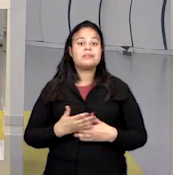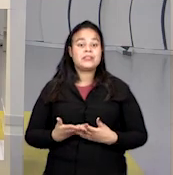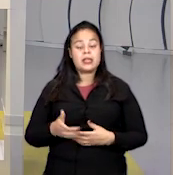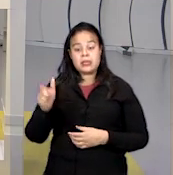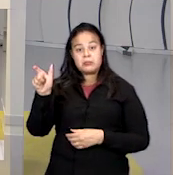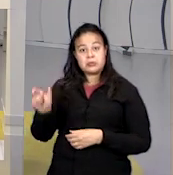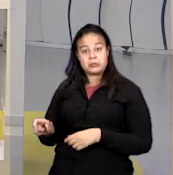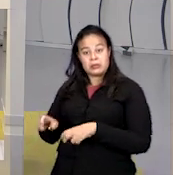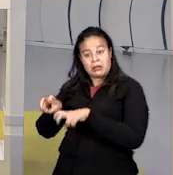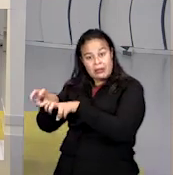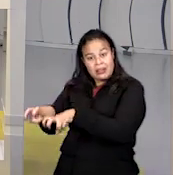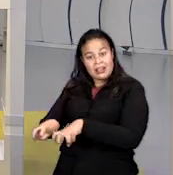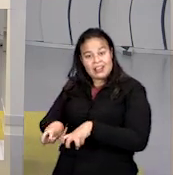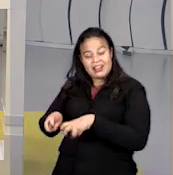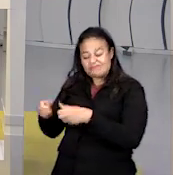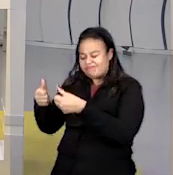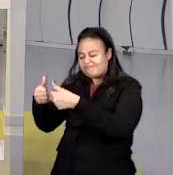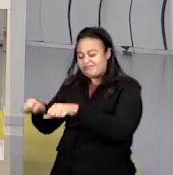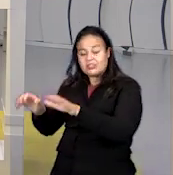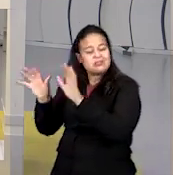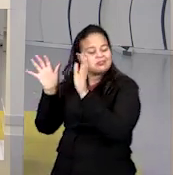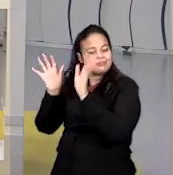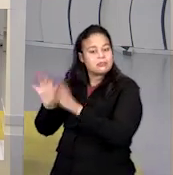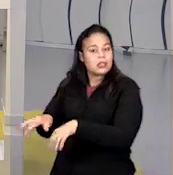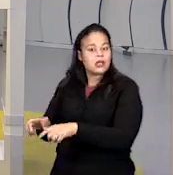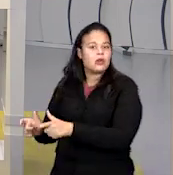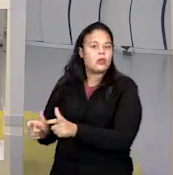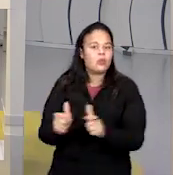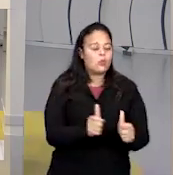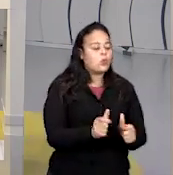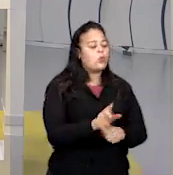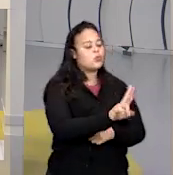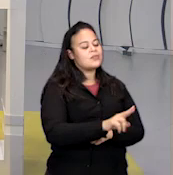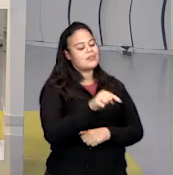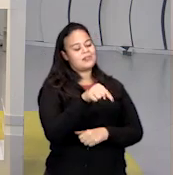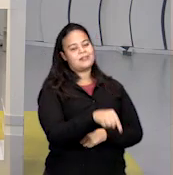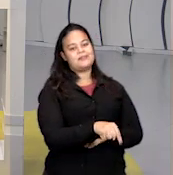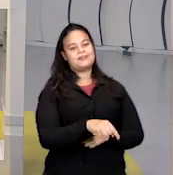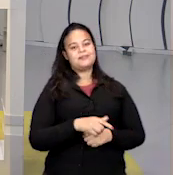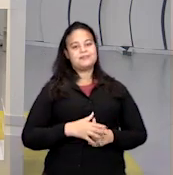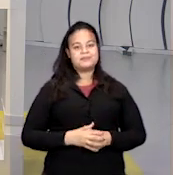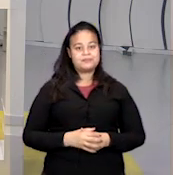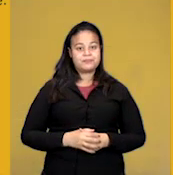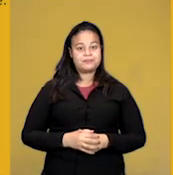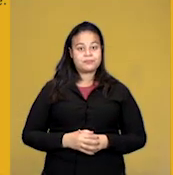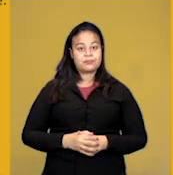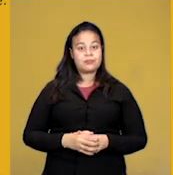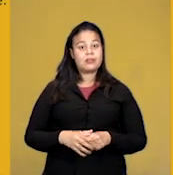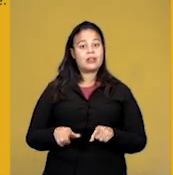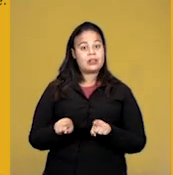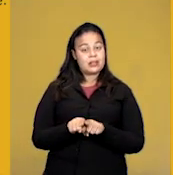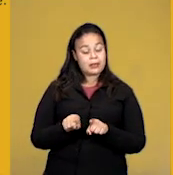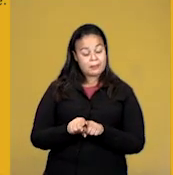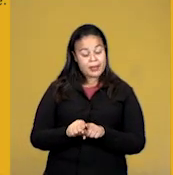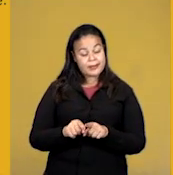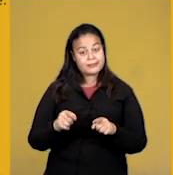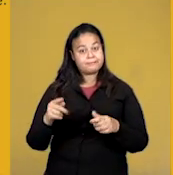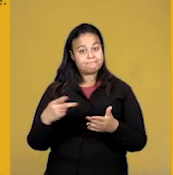o quê? Abandona aquele solo e vai para outro local. Bem, o desmatamento